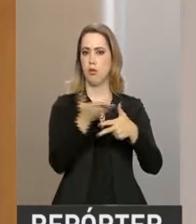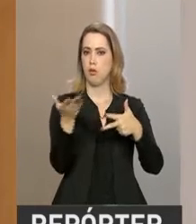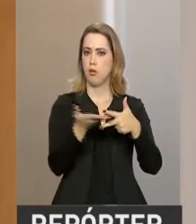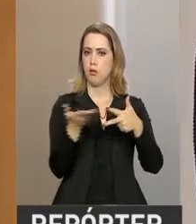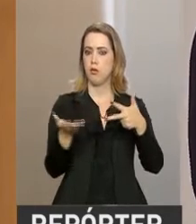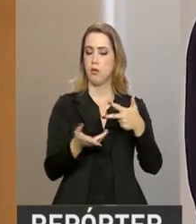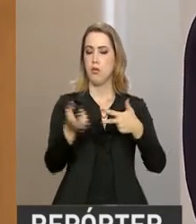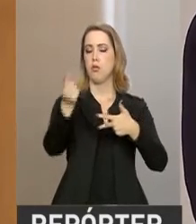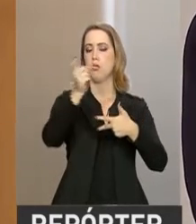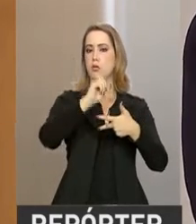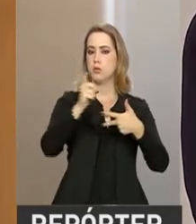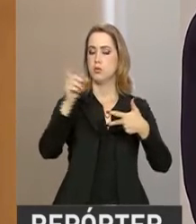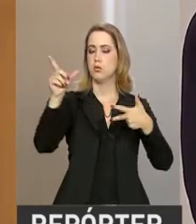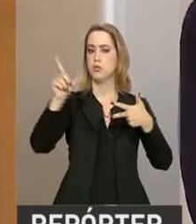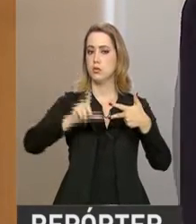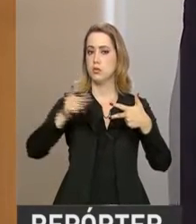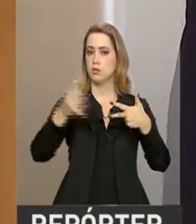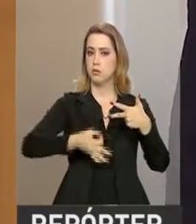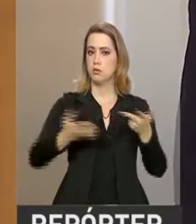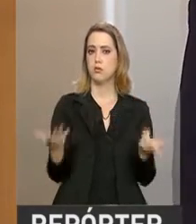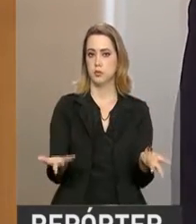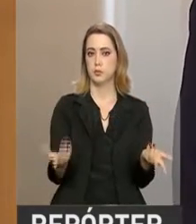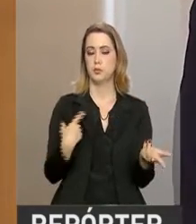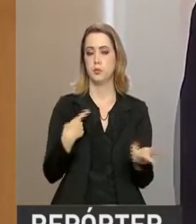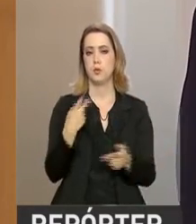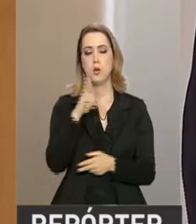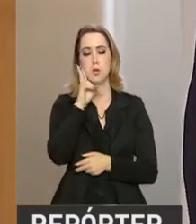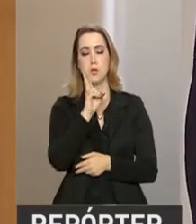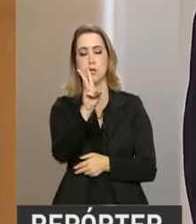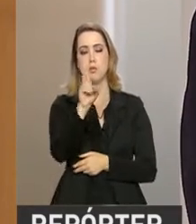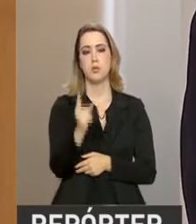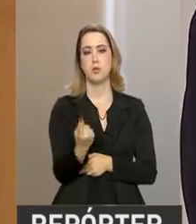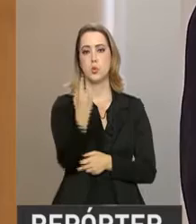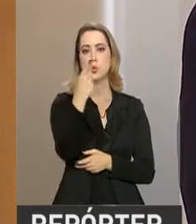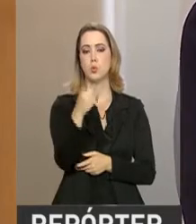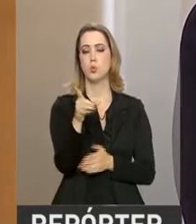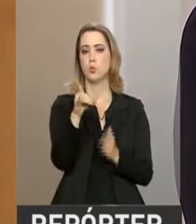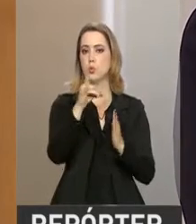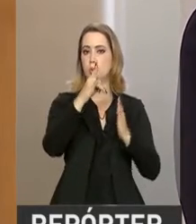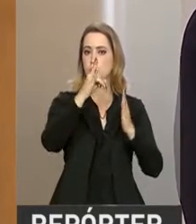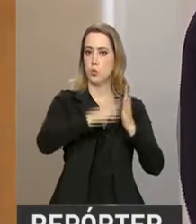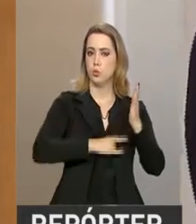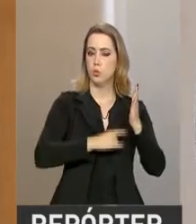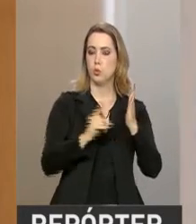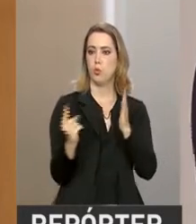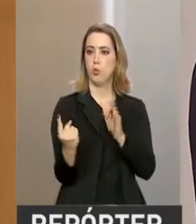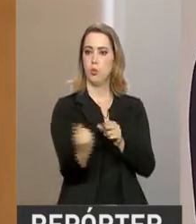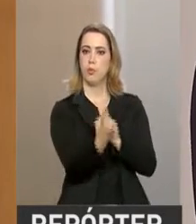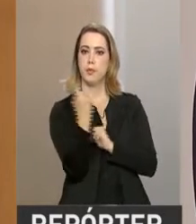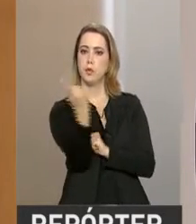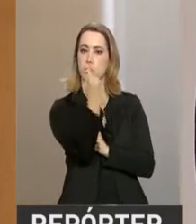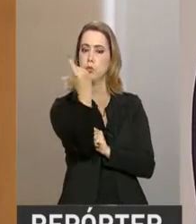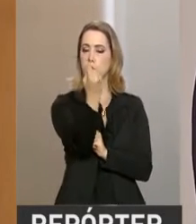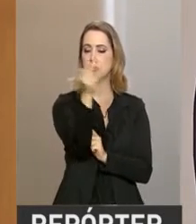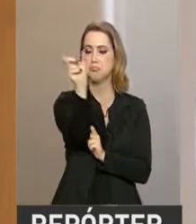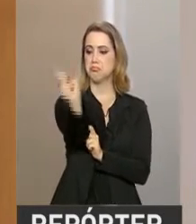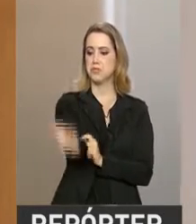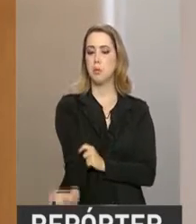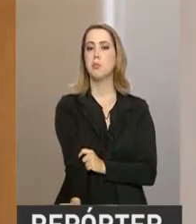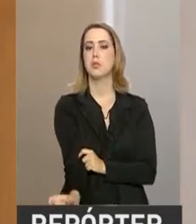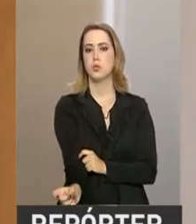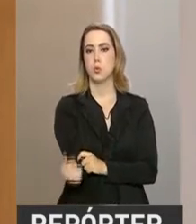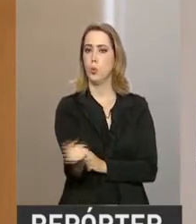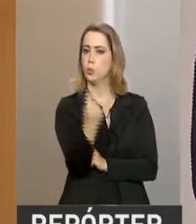governo digital, quando se pensa num documento único, revelador da presença da pessoa humana, um